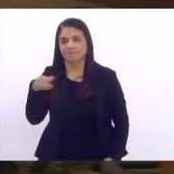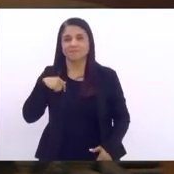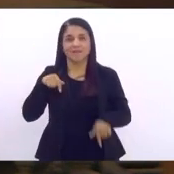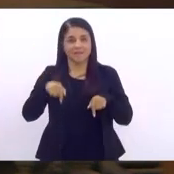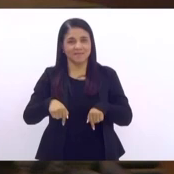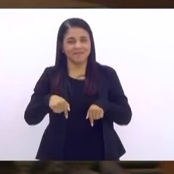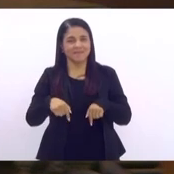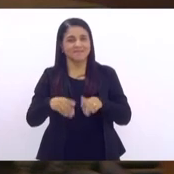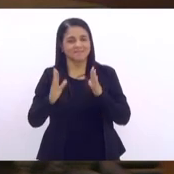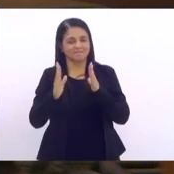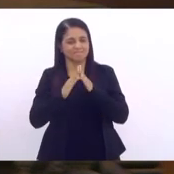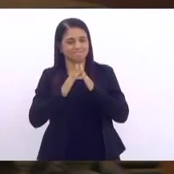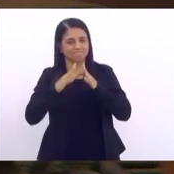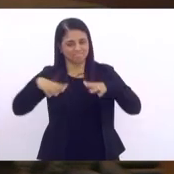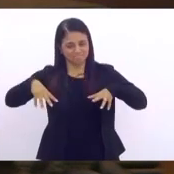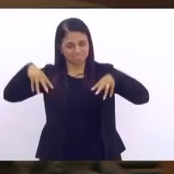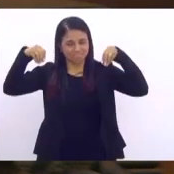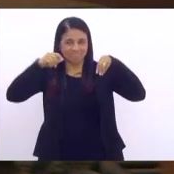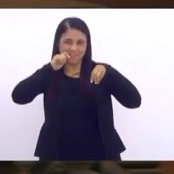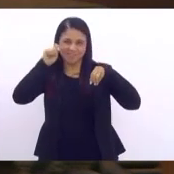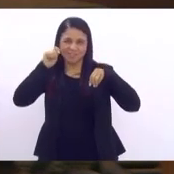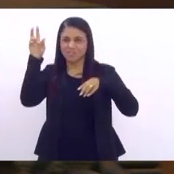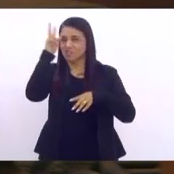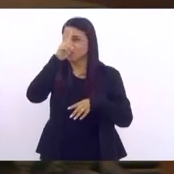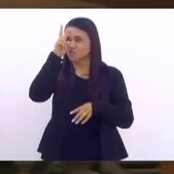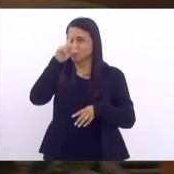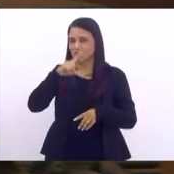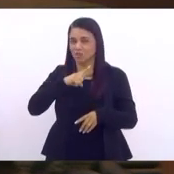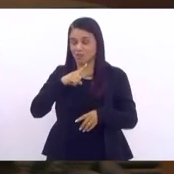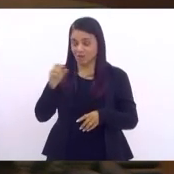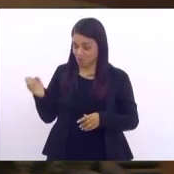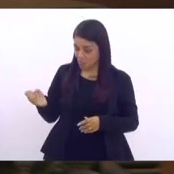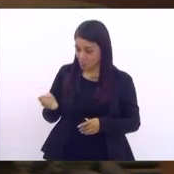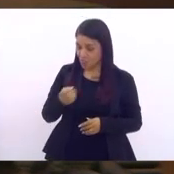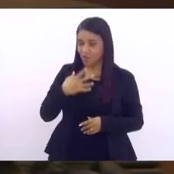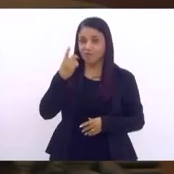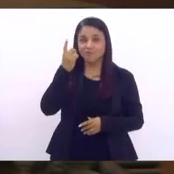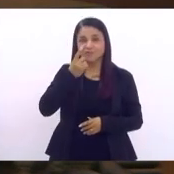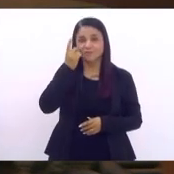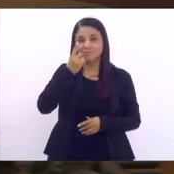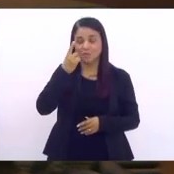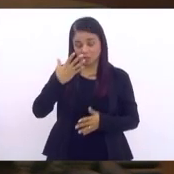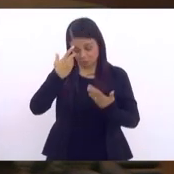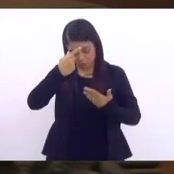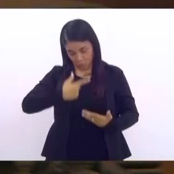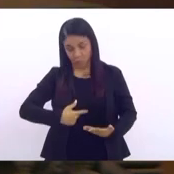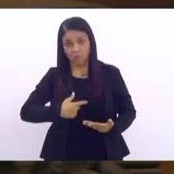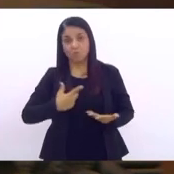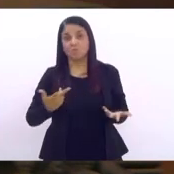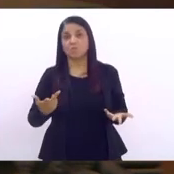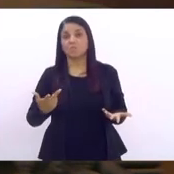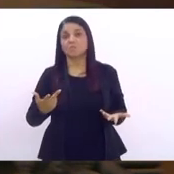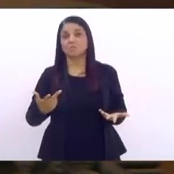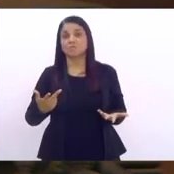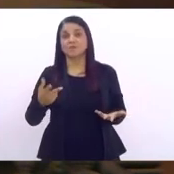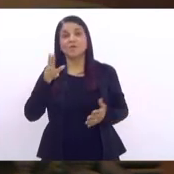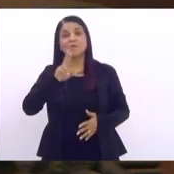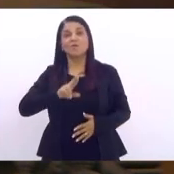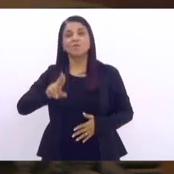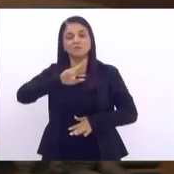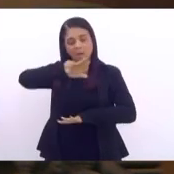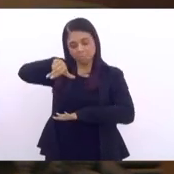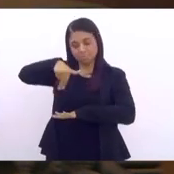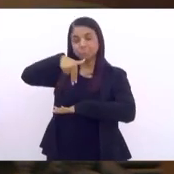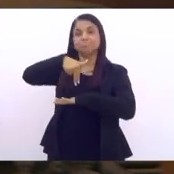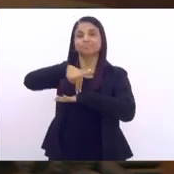onde o novato, como eu, gostaria de usar esse espaço. Não é?